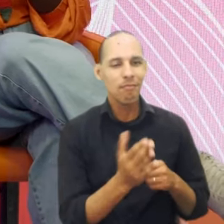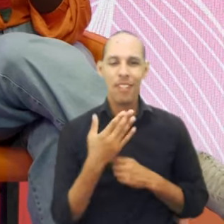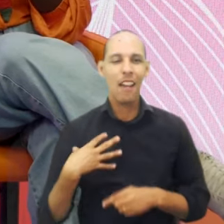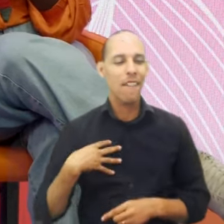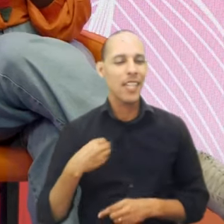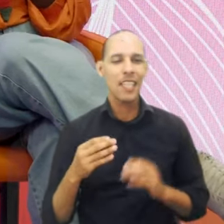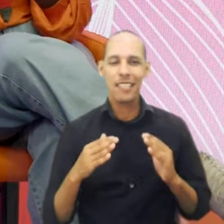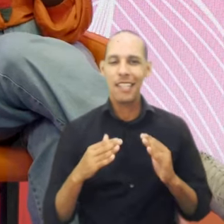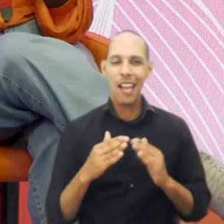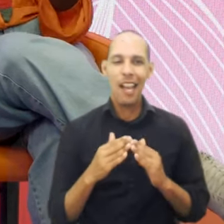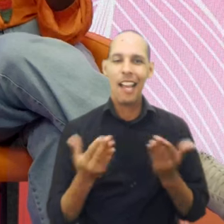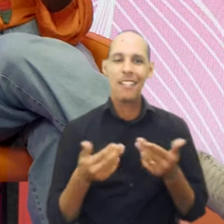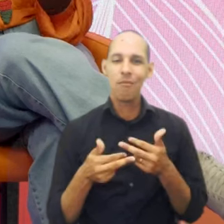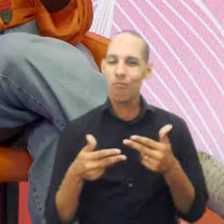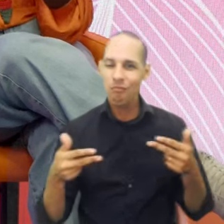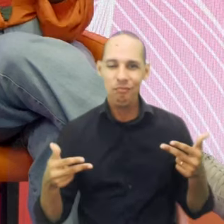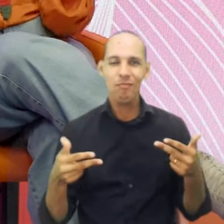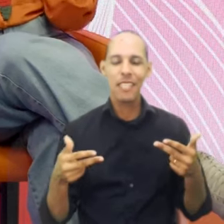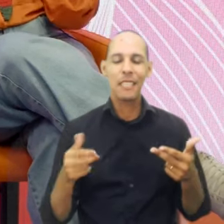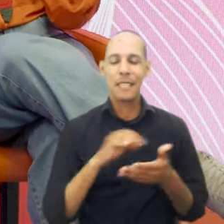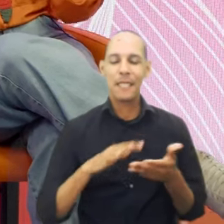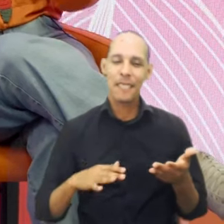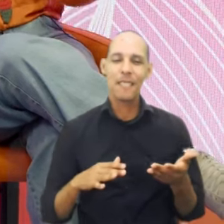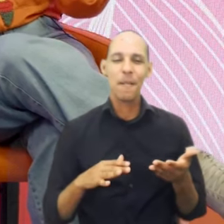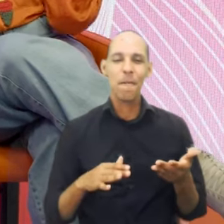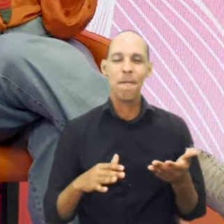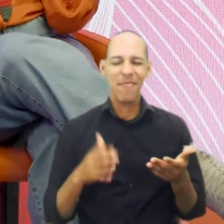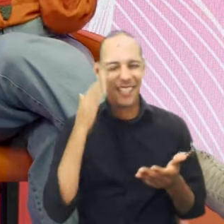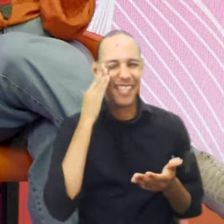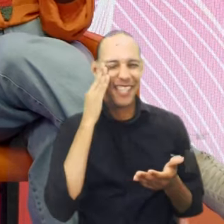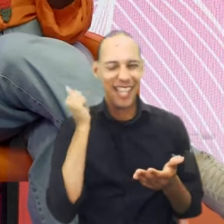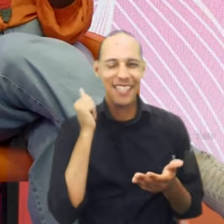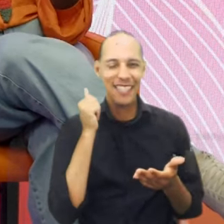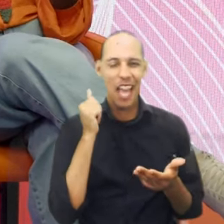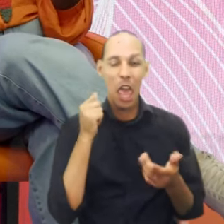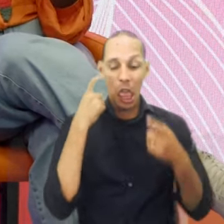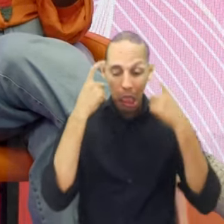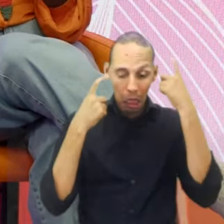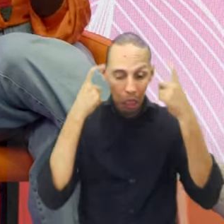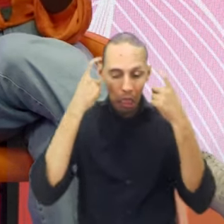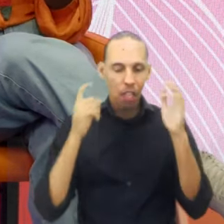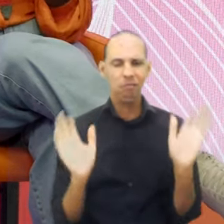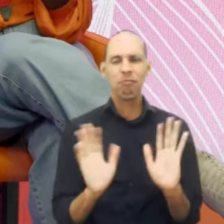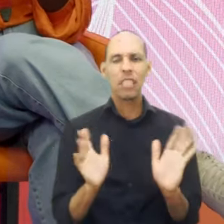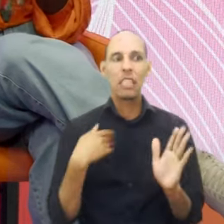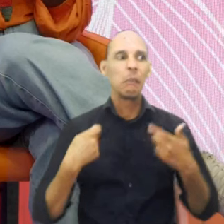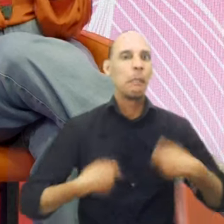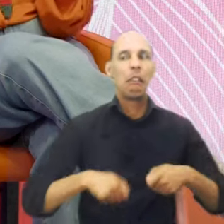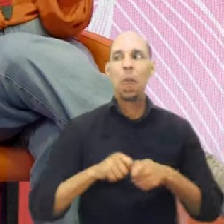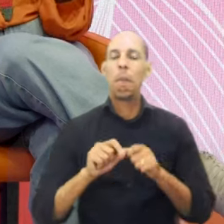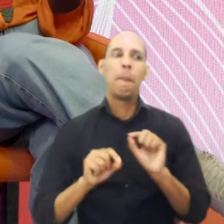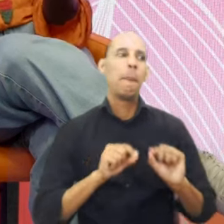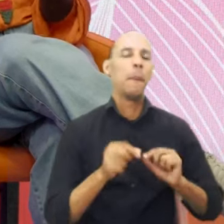com a casa, com as atividades. Mô, vou no mercado, vai, sabe? Não, não tem aquela preocupação do, putz, eu preciso fazer